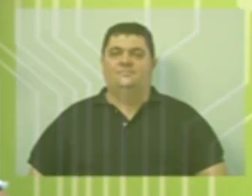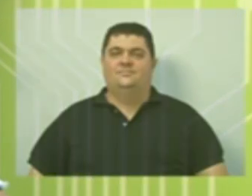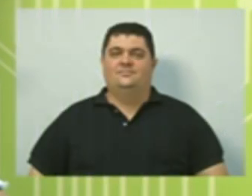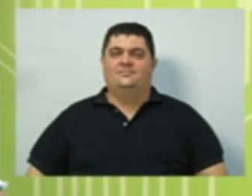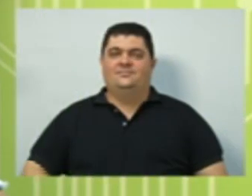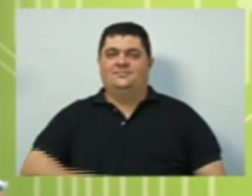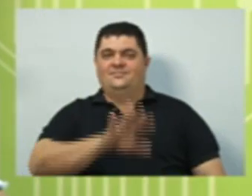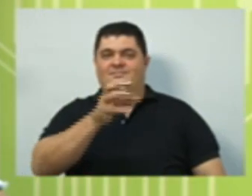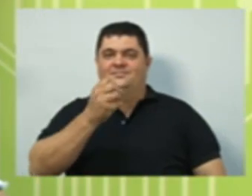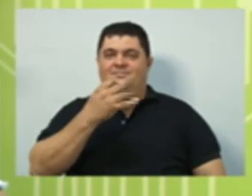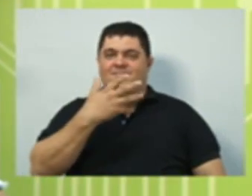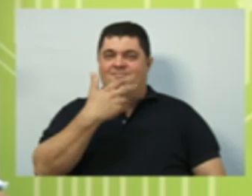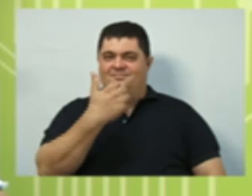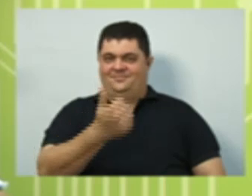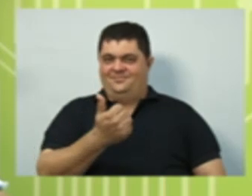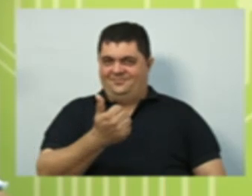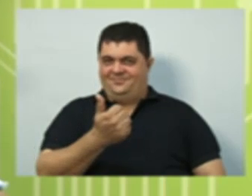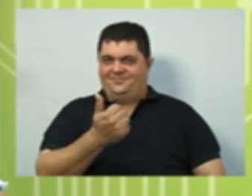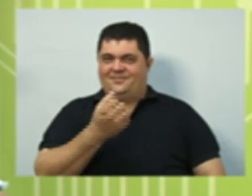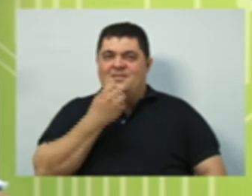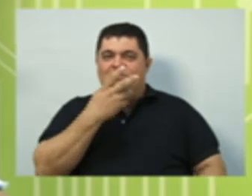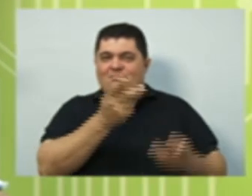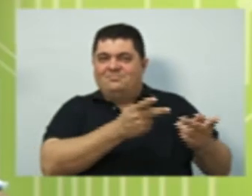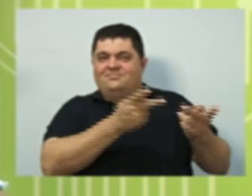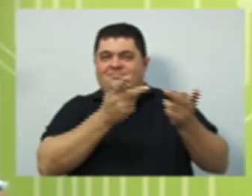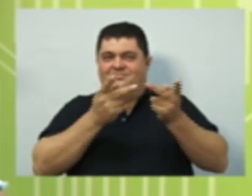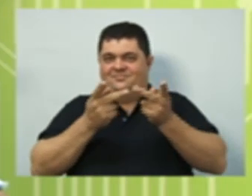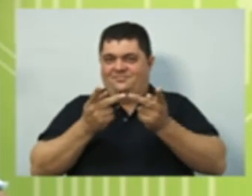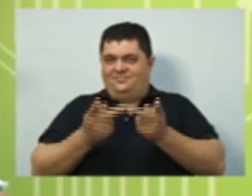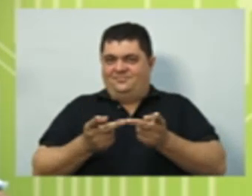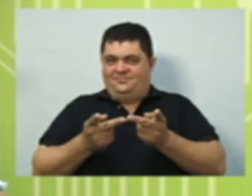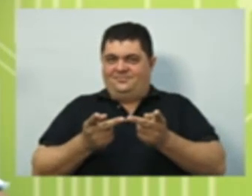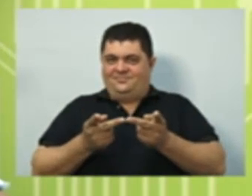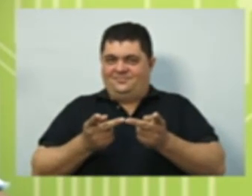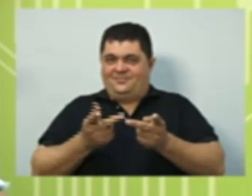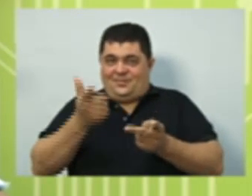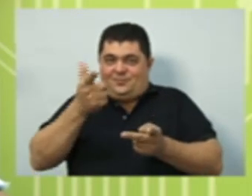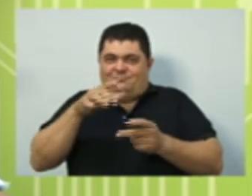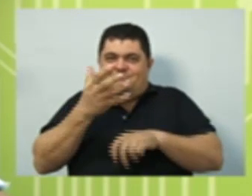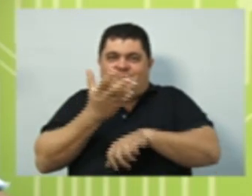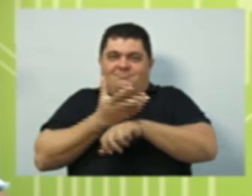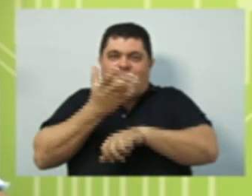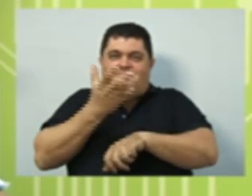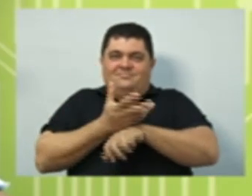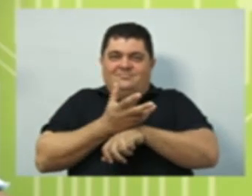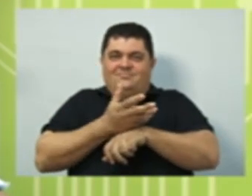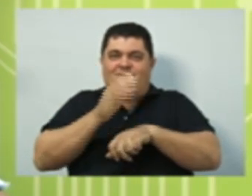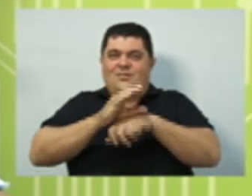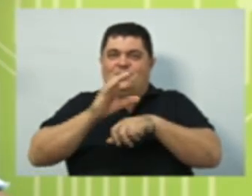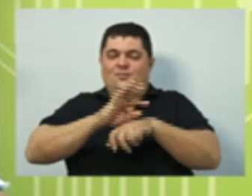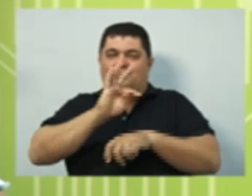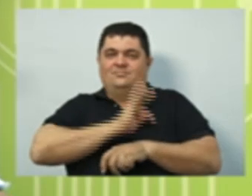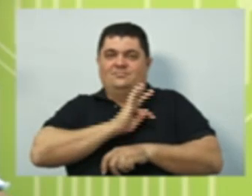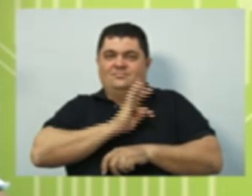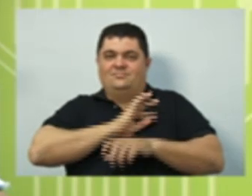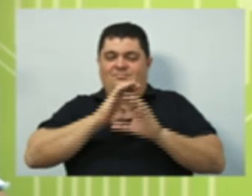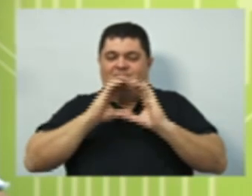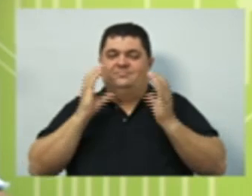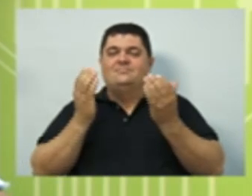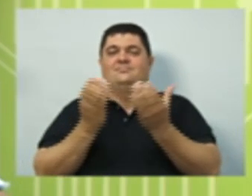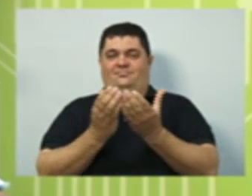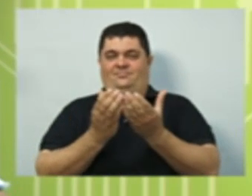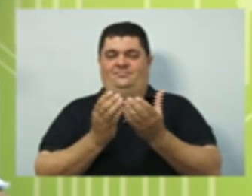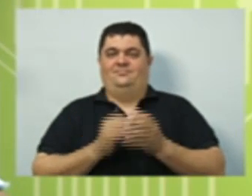Paz e bem, queridos alunos, sejam bem-vindos a mais uma disciplina do seu curso técnico em